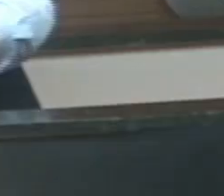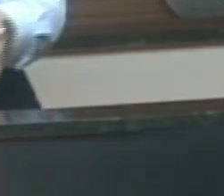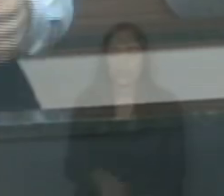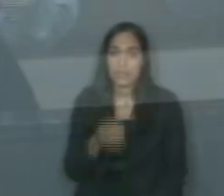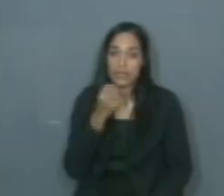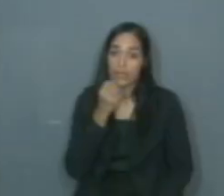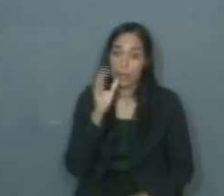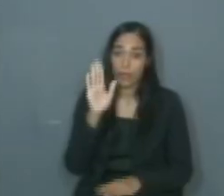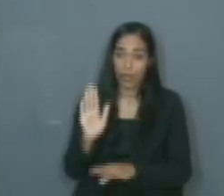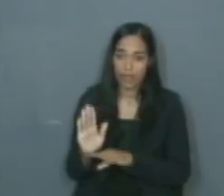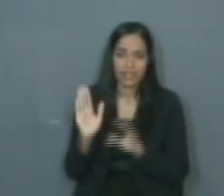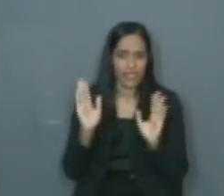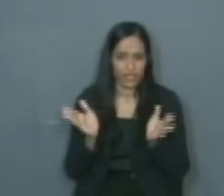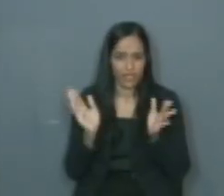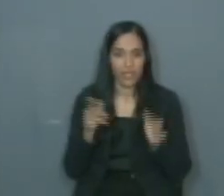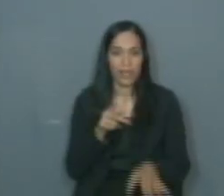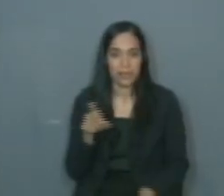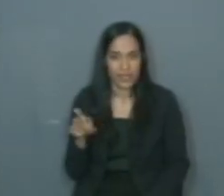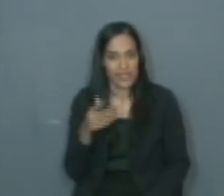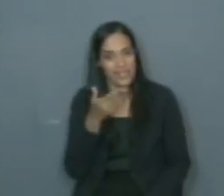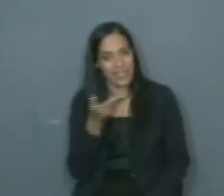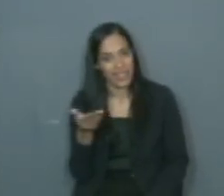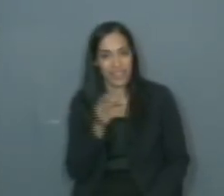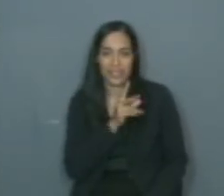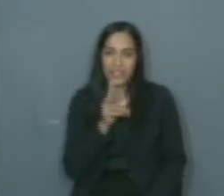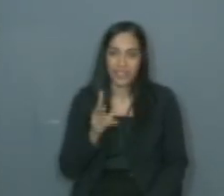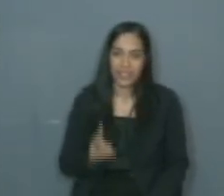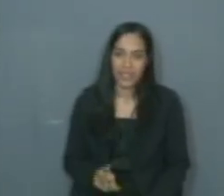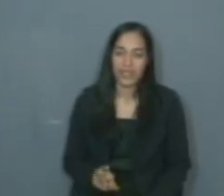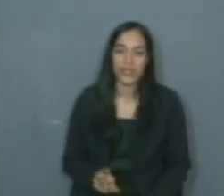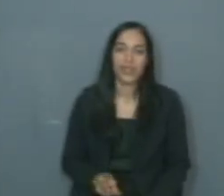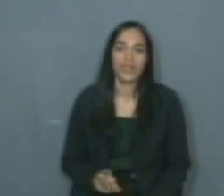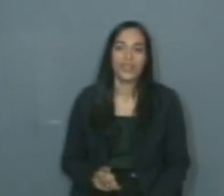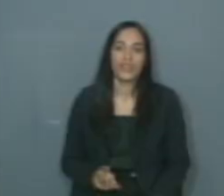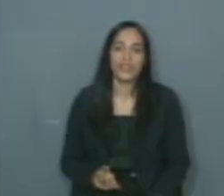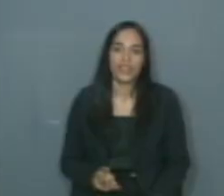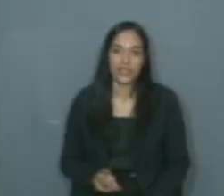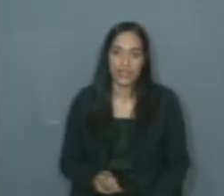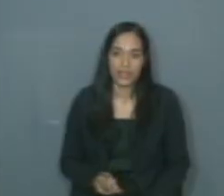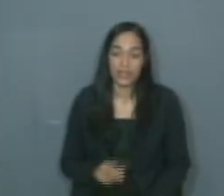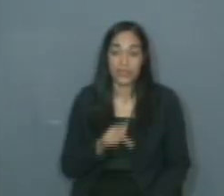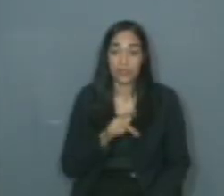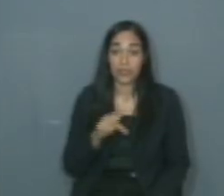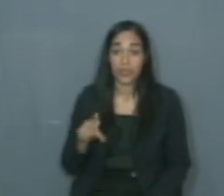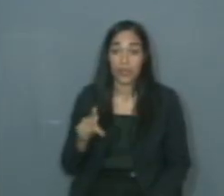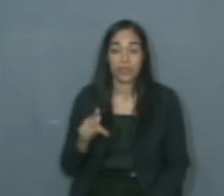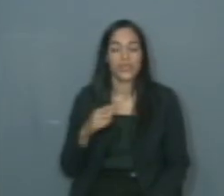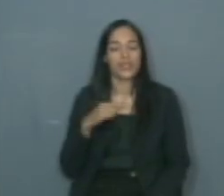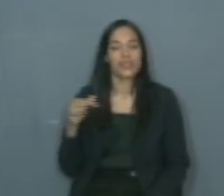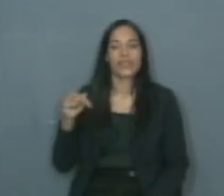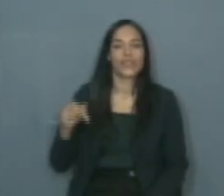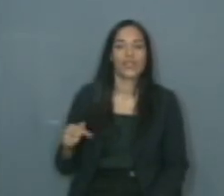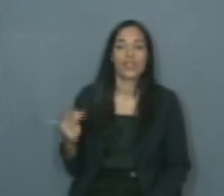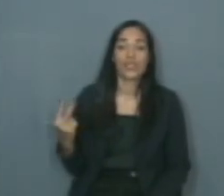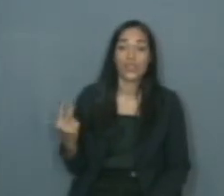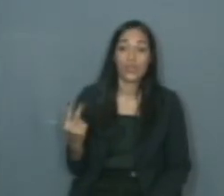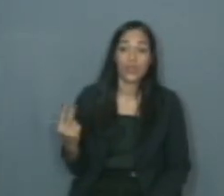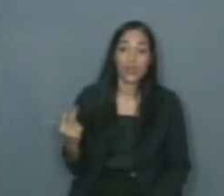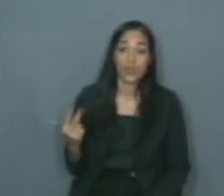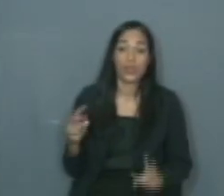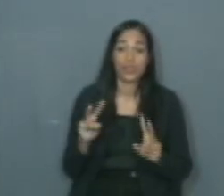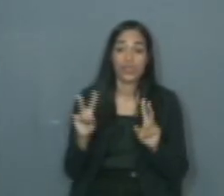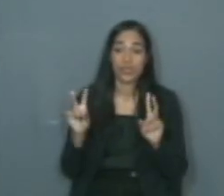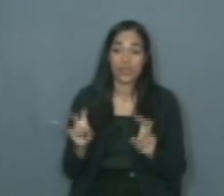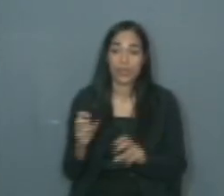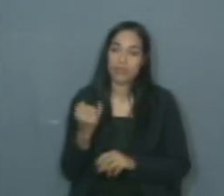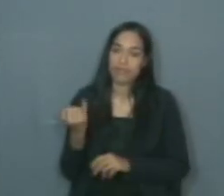Boa tarde já, né? Senhor presidente, vereadores e vereadoras. Senhor presidente, eu vou trazer aqui duas